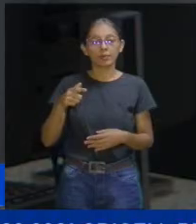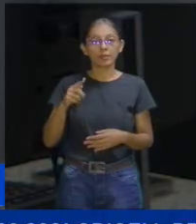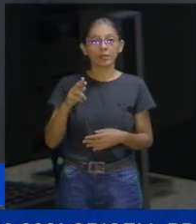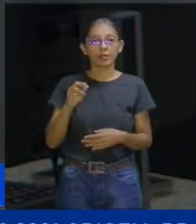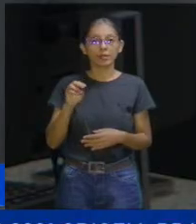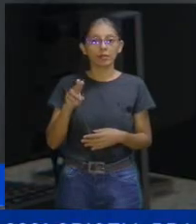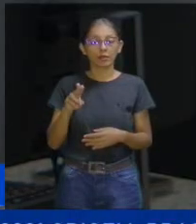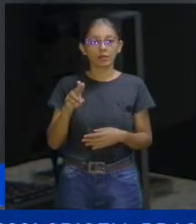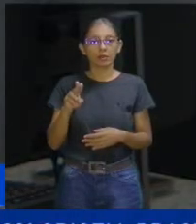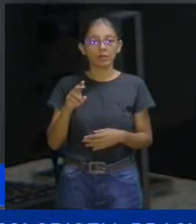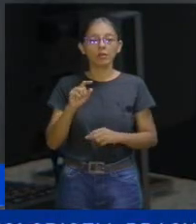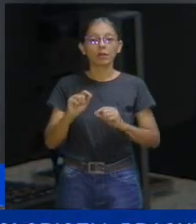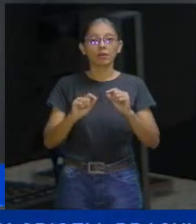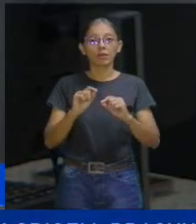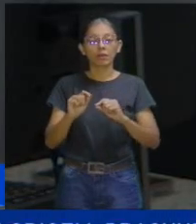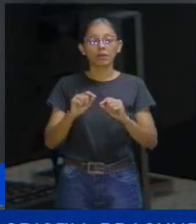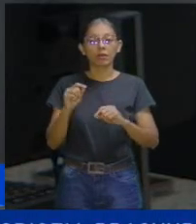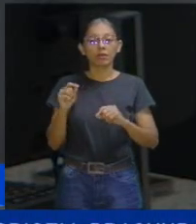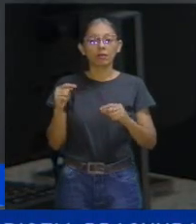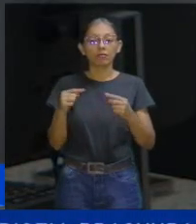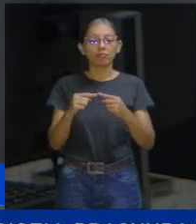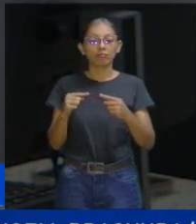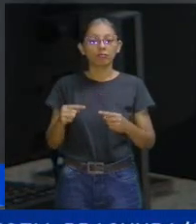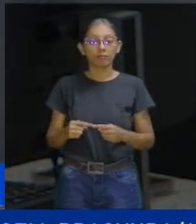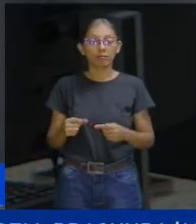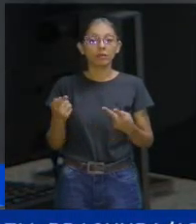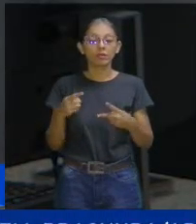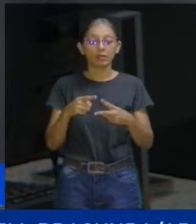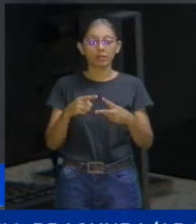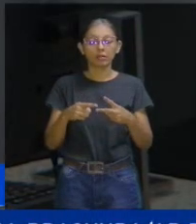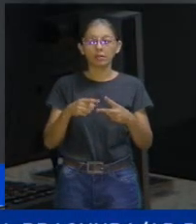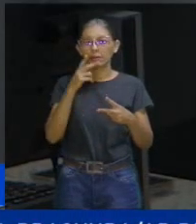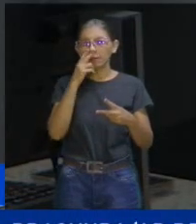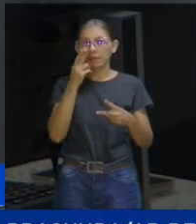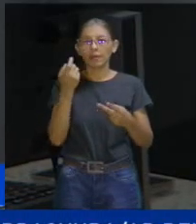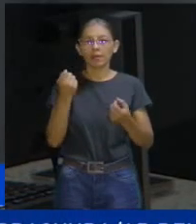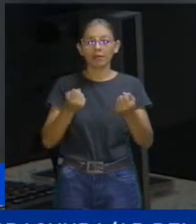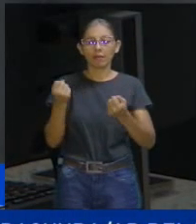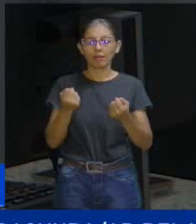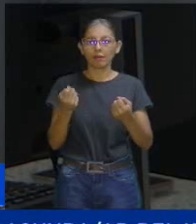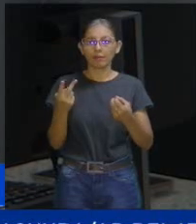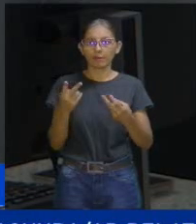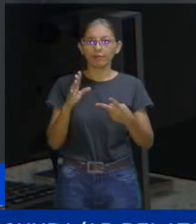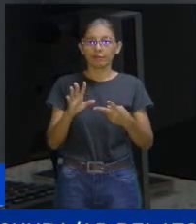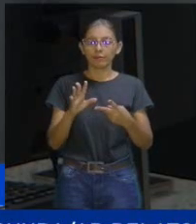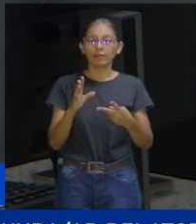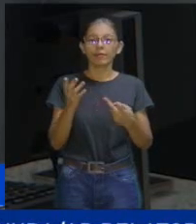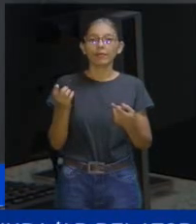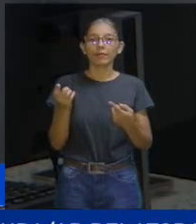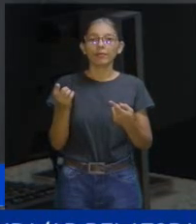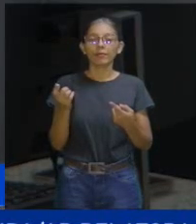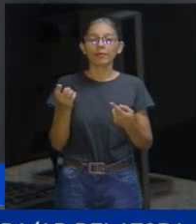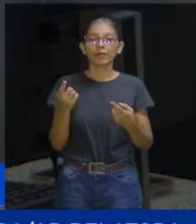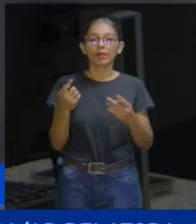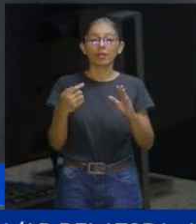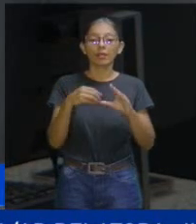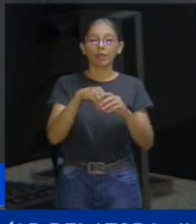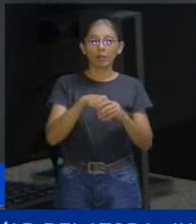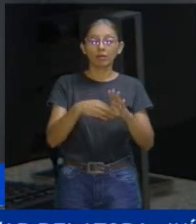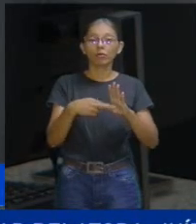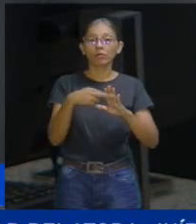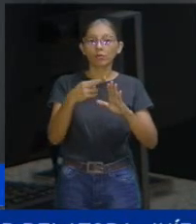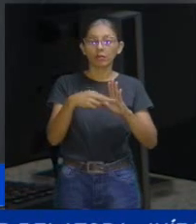a rabeta como veículo proporcionado por motor dentro da resolução. Desta forma, eu entendo